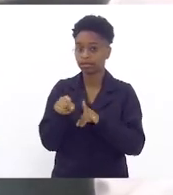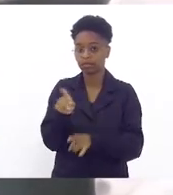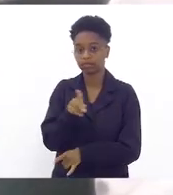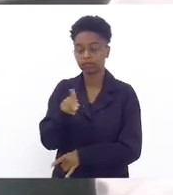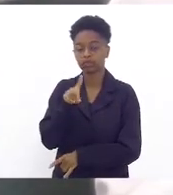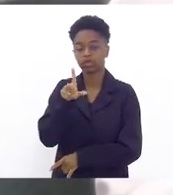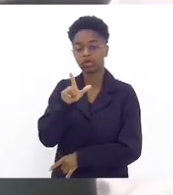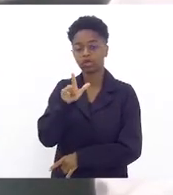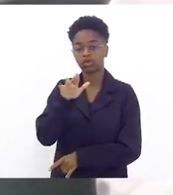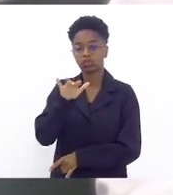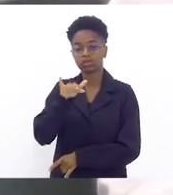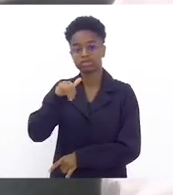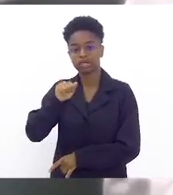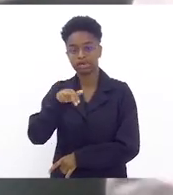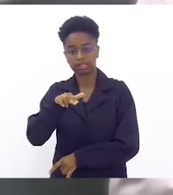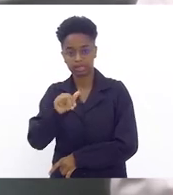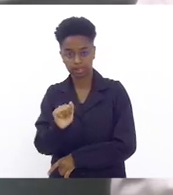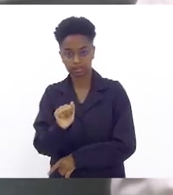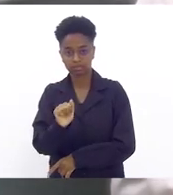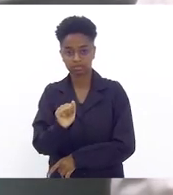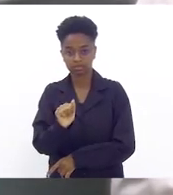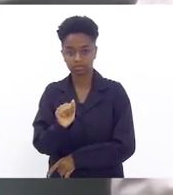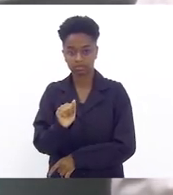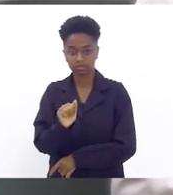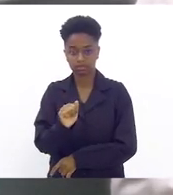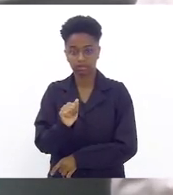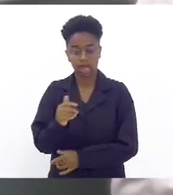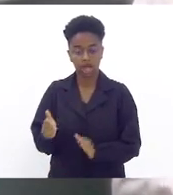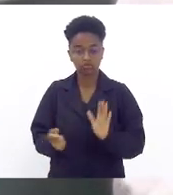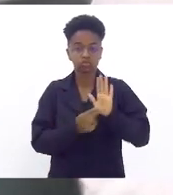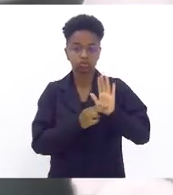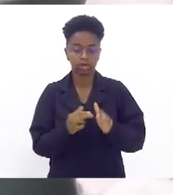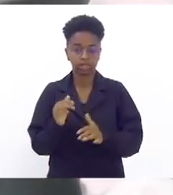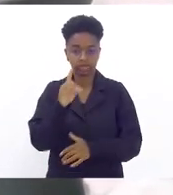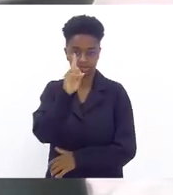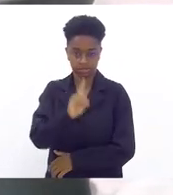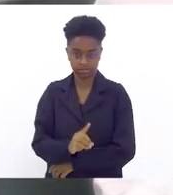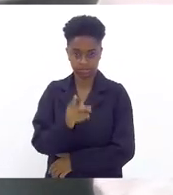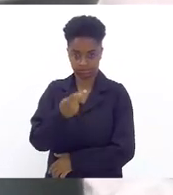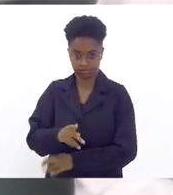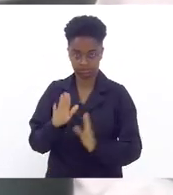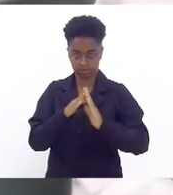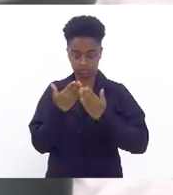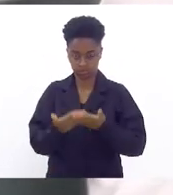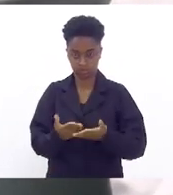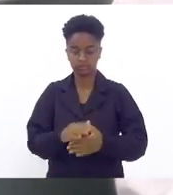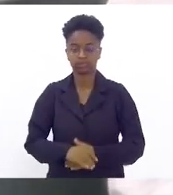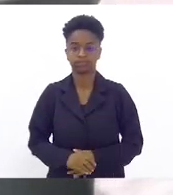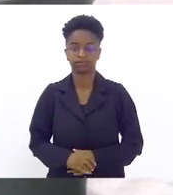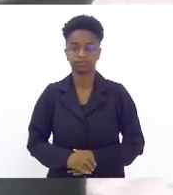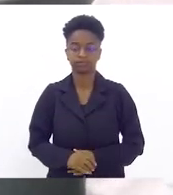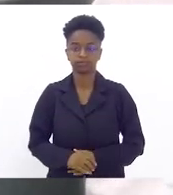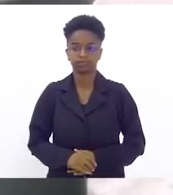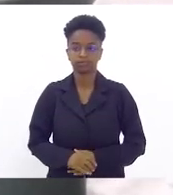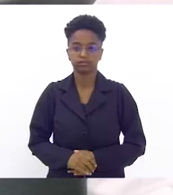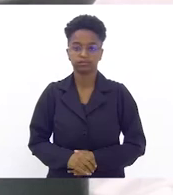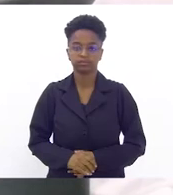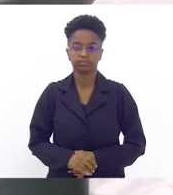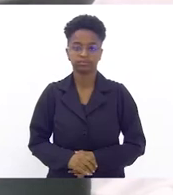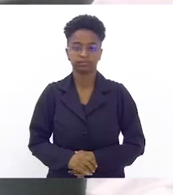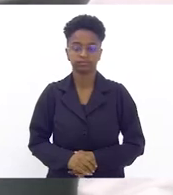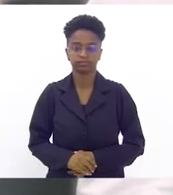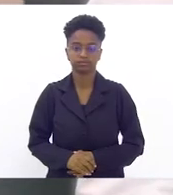Luciana ocupar o cargo de direção da escola a gente passou